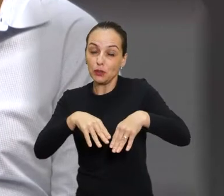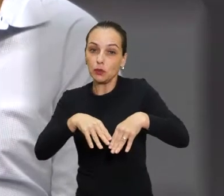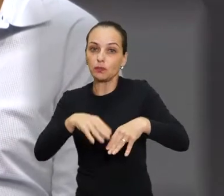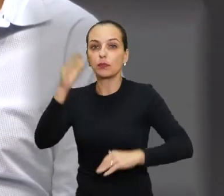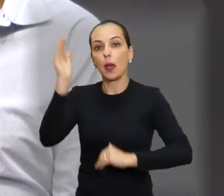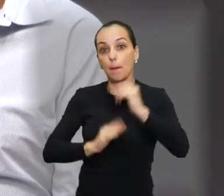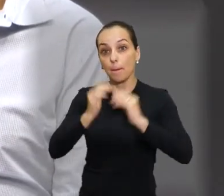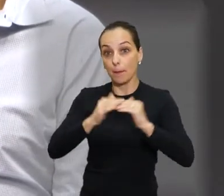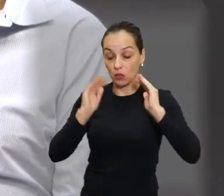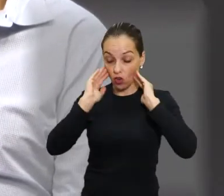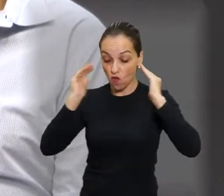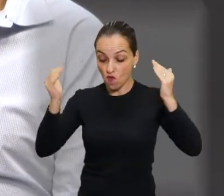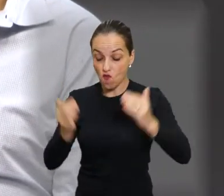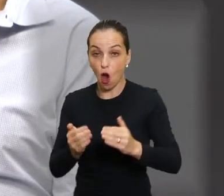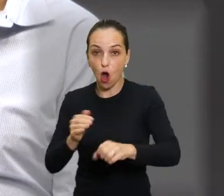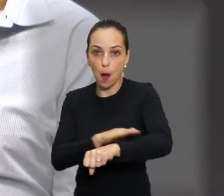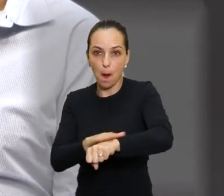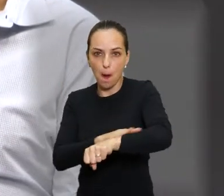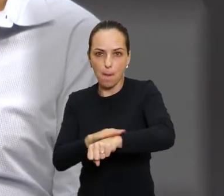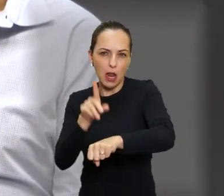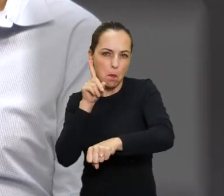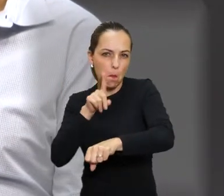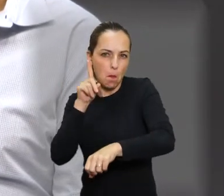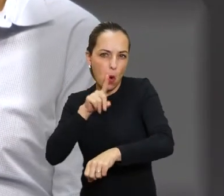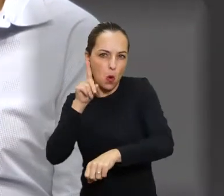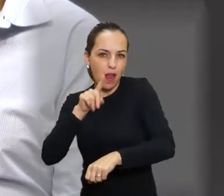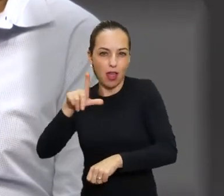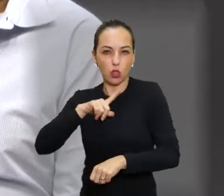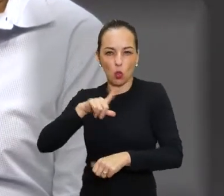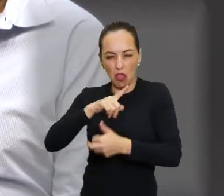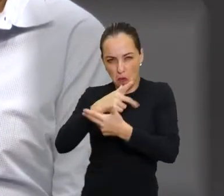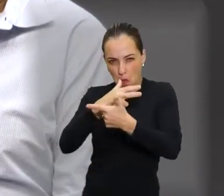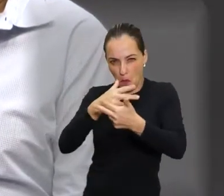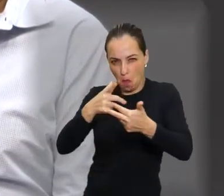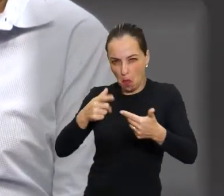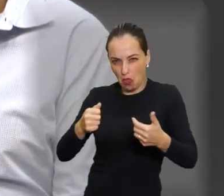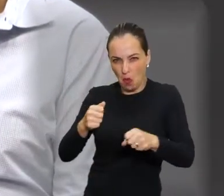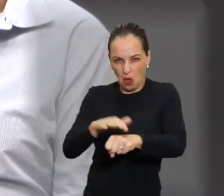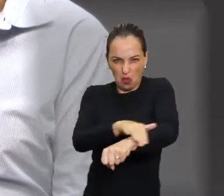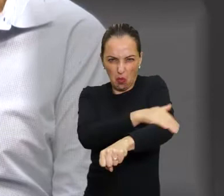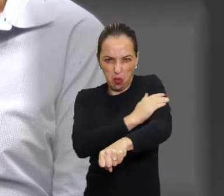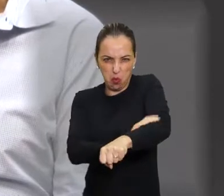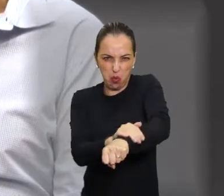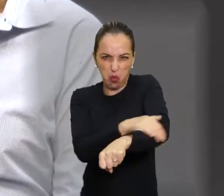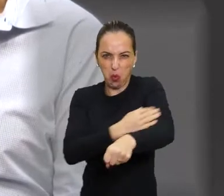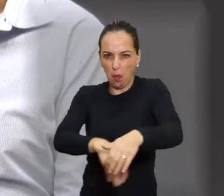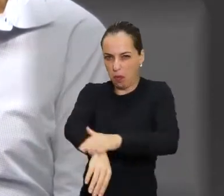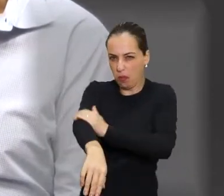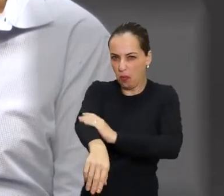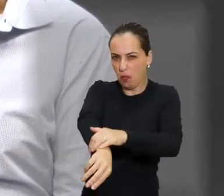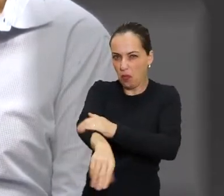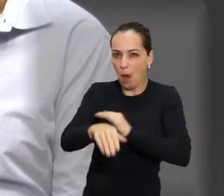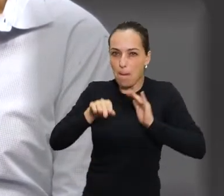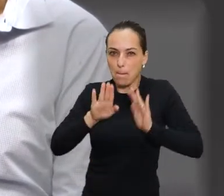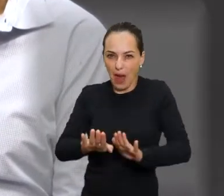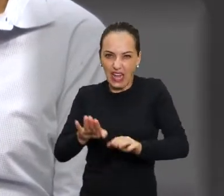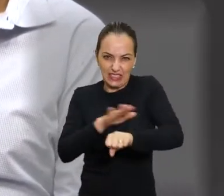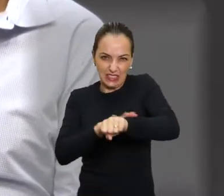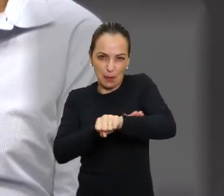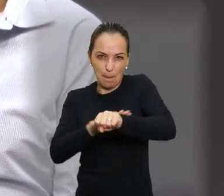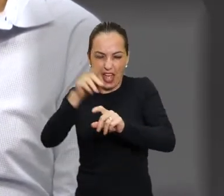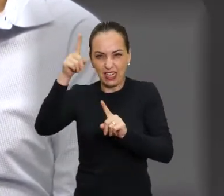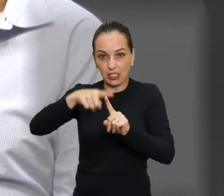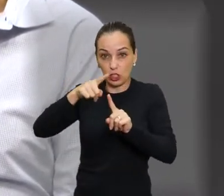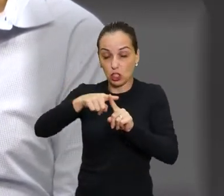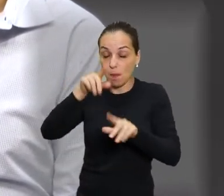pele. Esses métodos de exposição ao sol são usados substâncias que favorecem